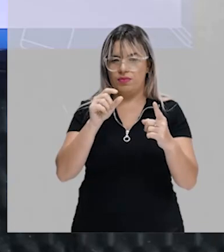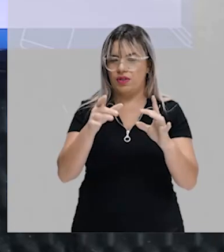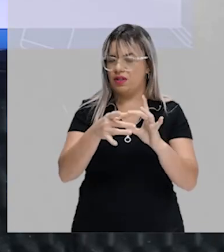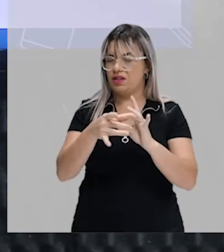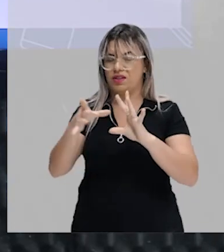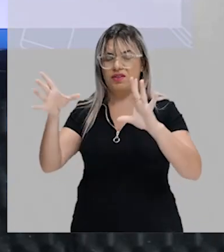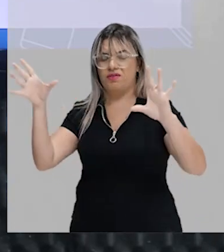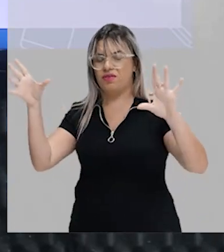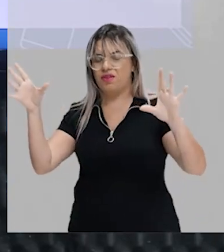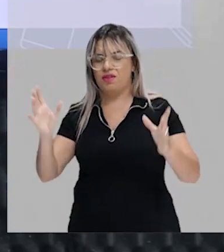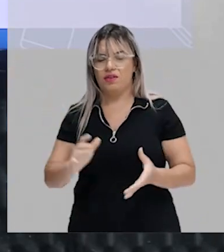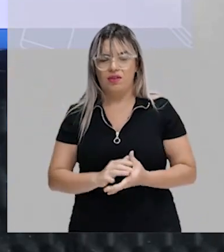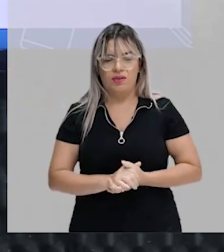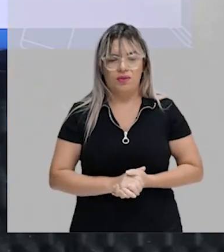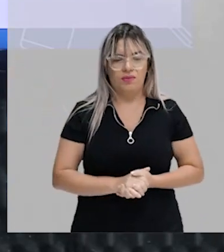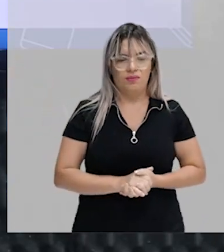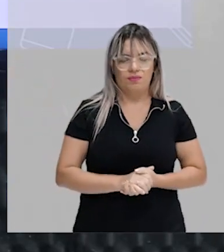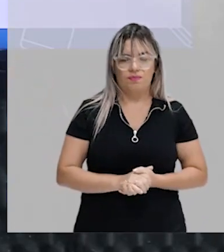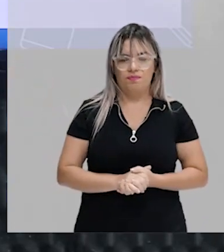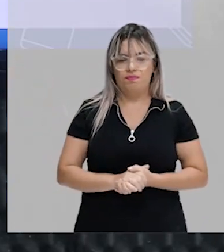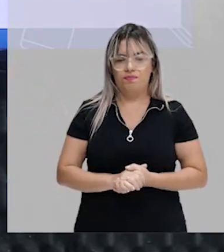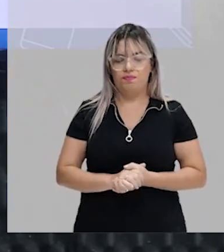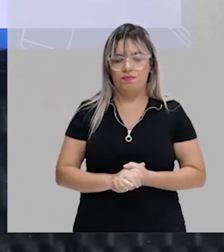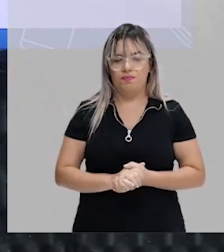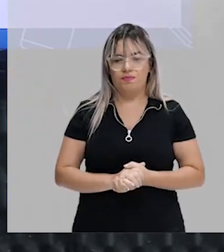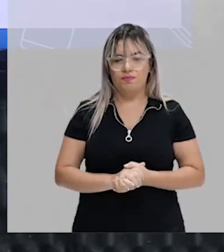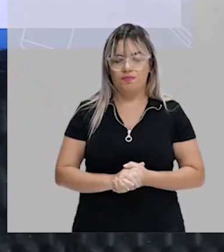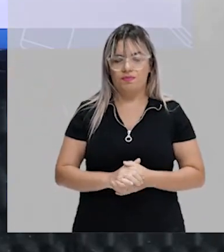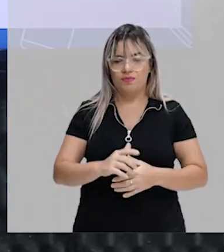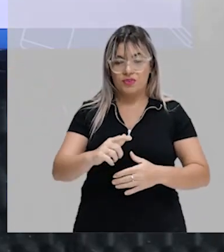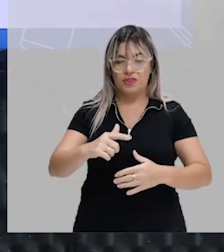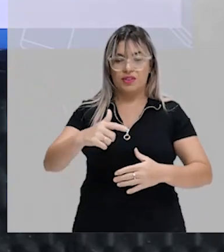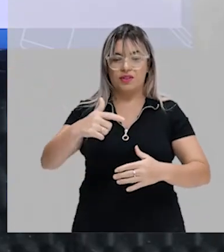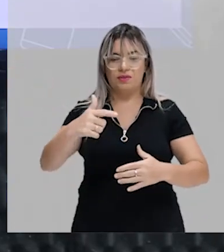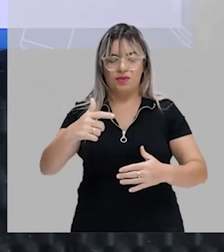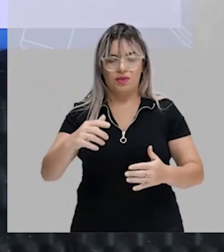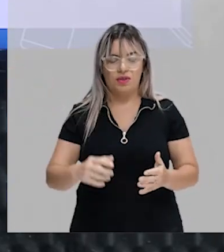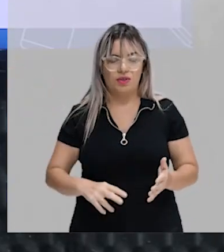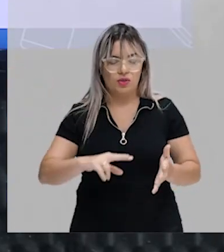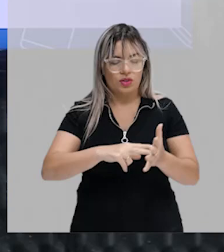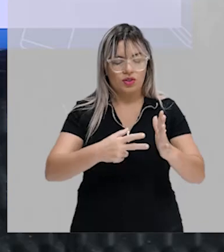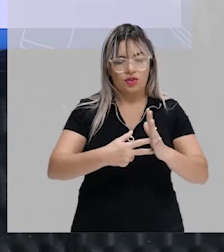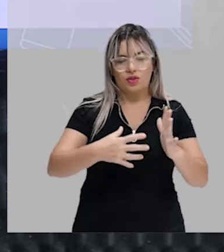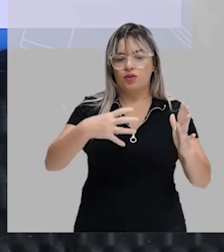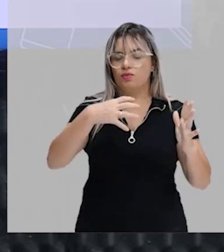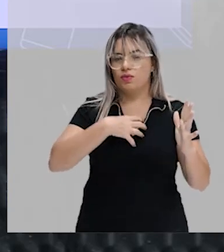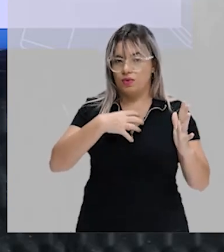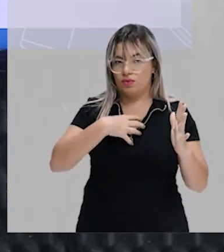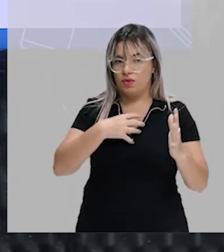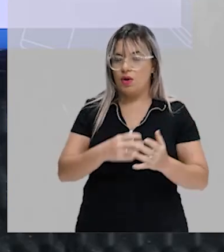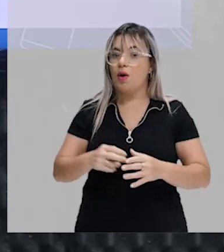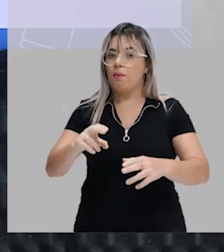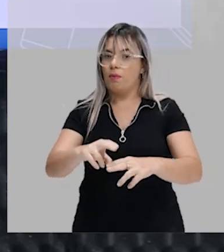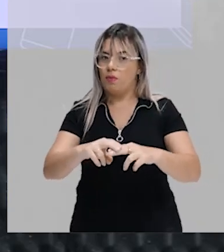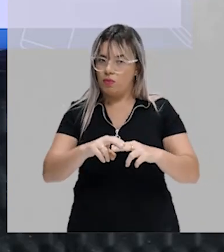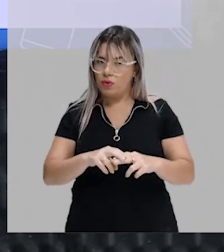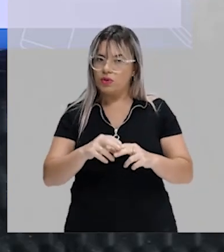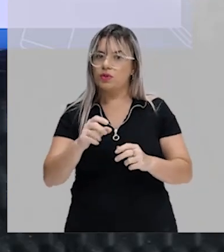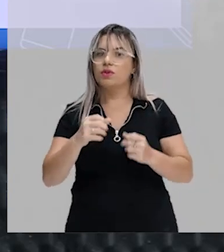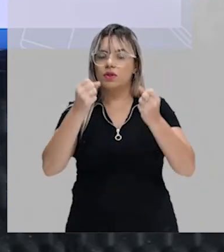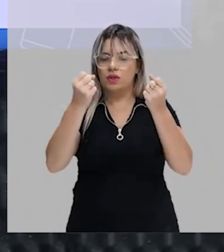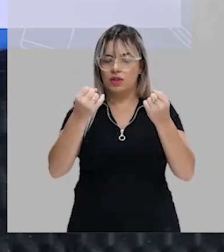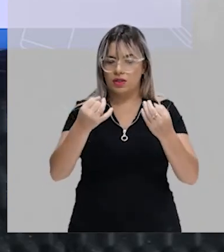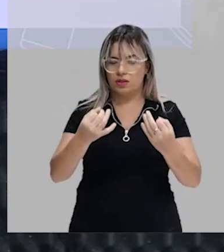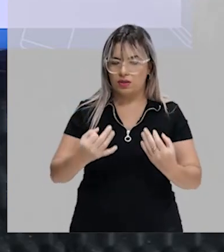livre, extrapolando assim o nível semântico. Por isso que eu falei, uma palavra colocada dentro de um texto literário, ela